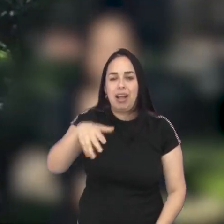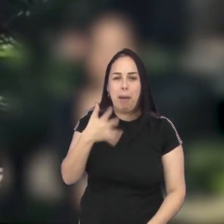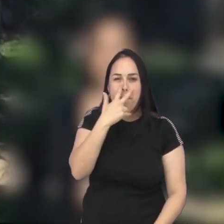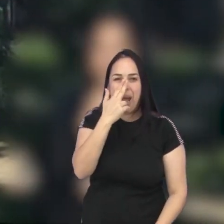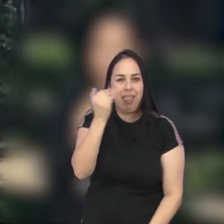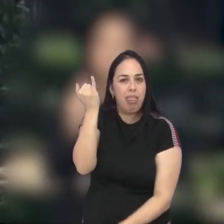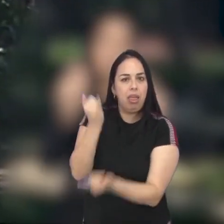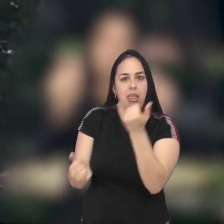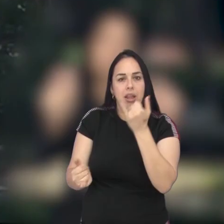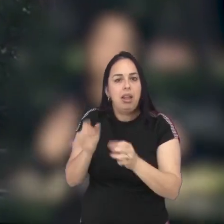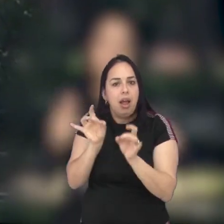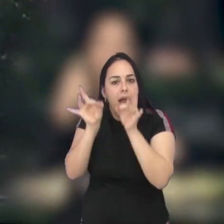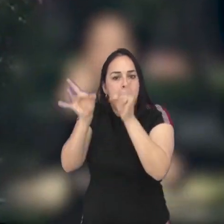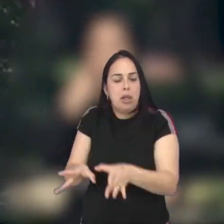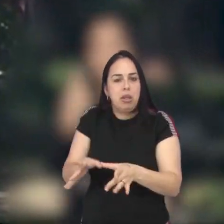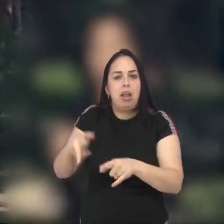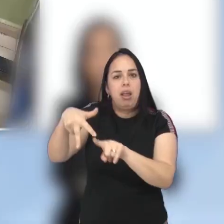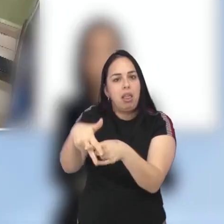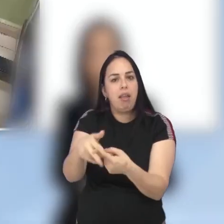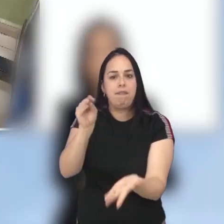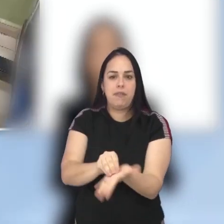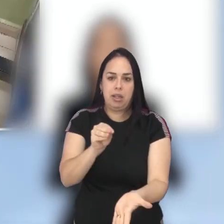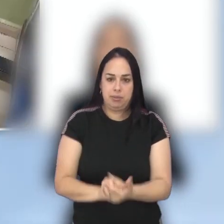estaria abandonado e com problemas de